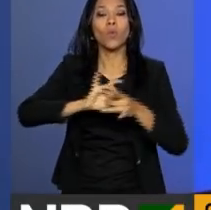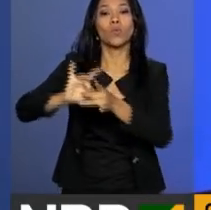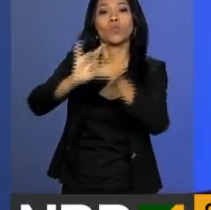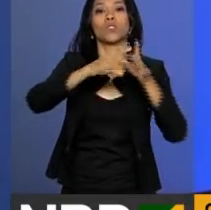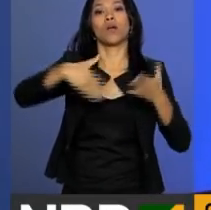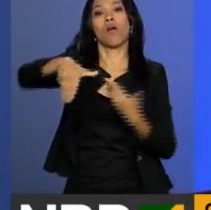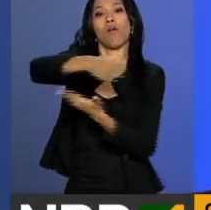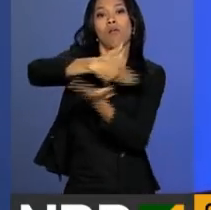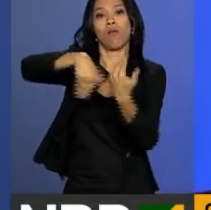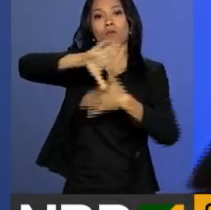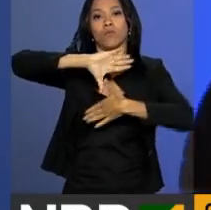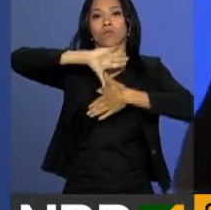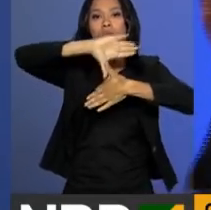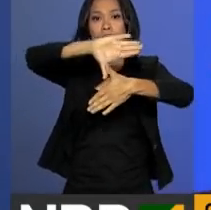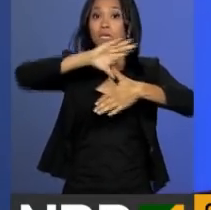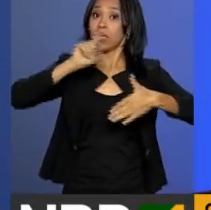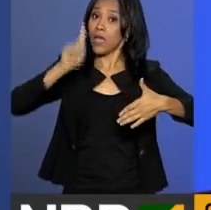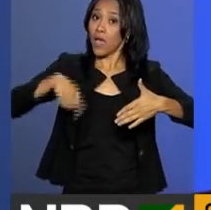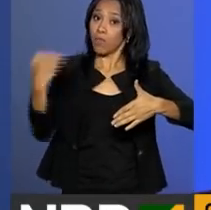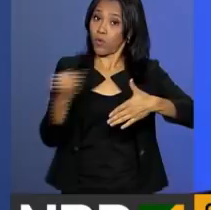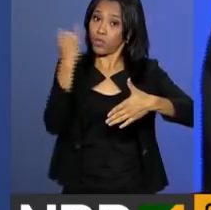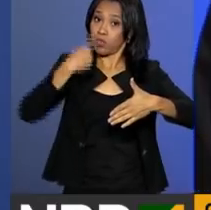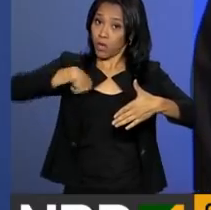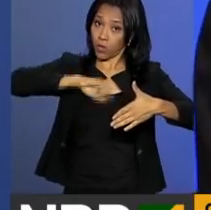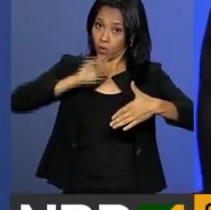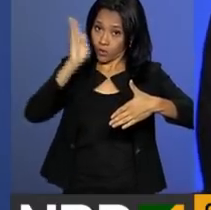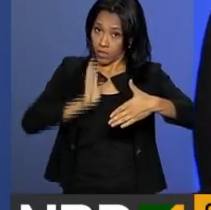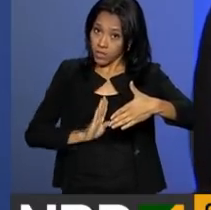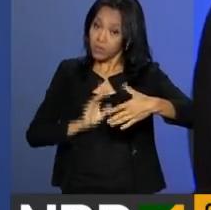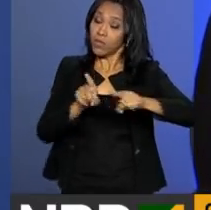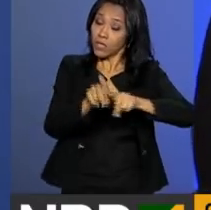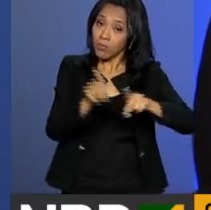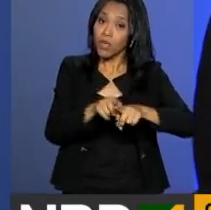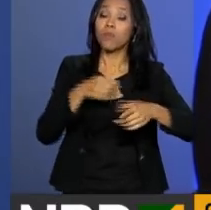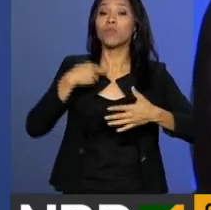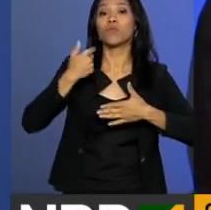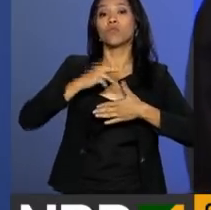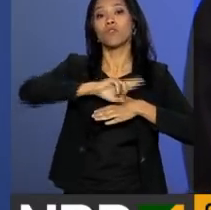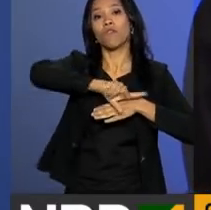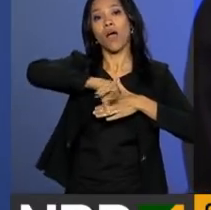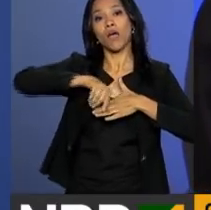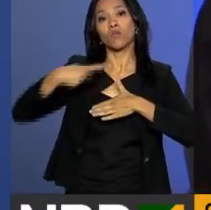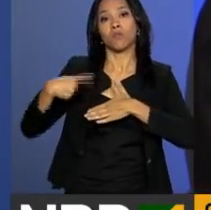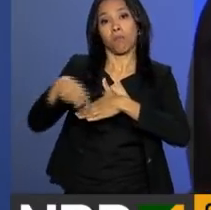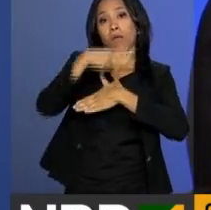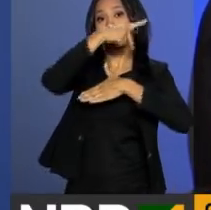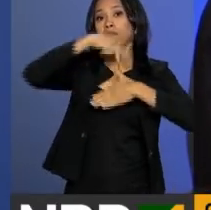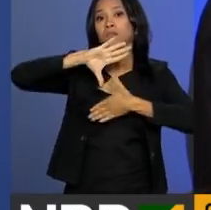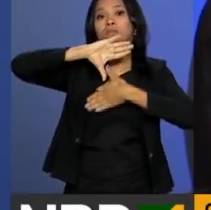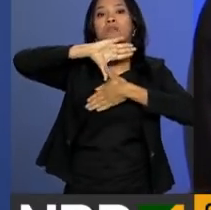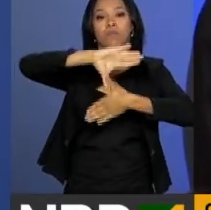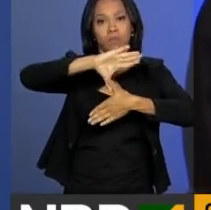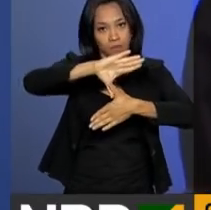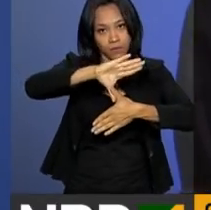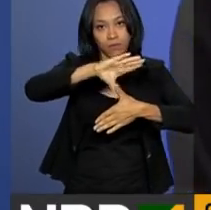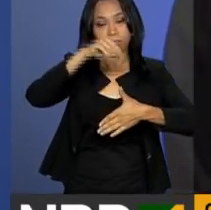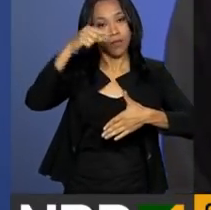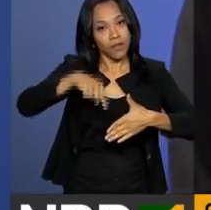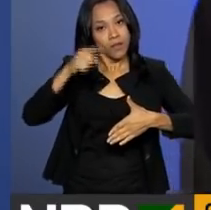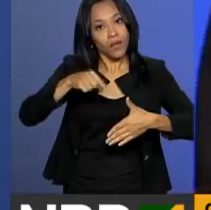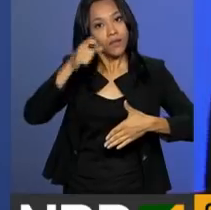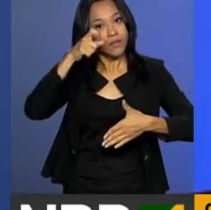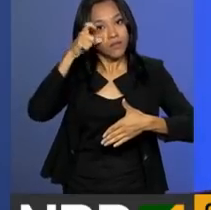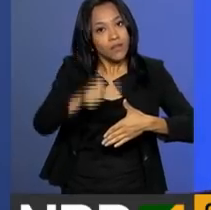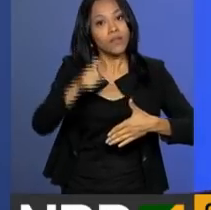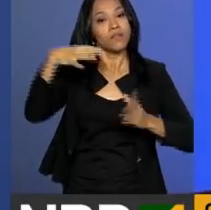para nós para nós e para os países latino americanos é uma norma é de natureza internacional é